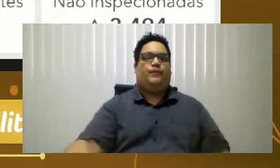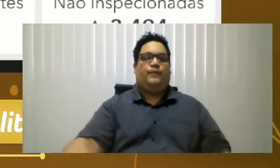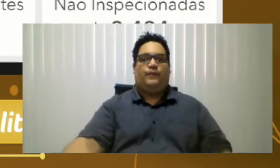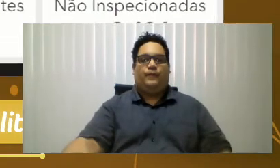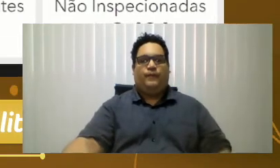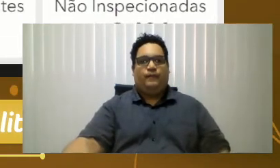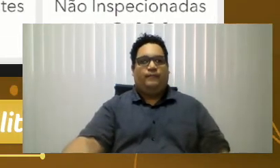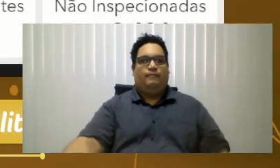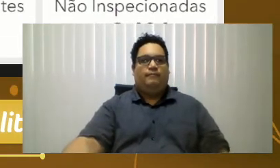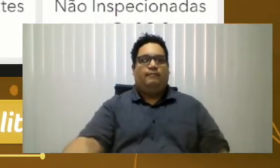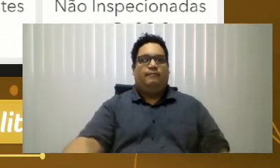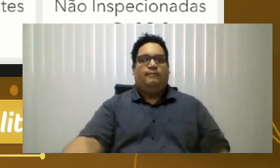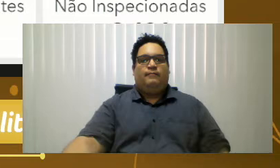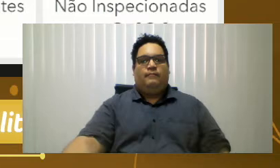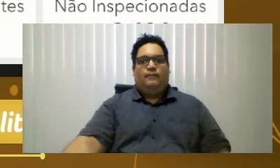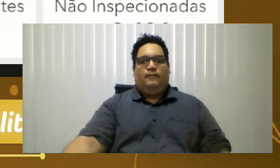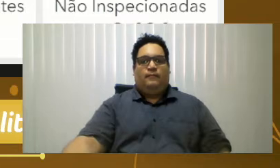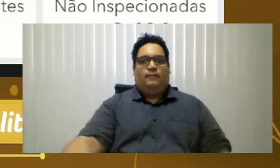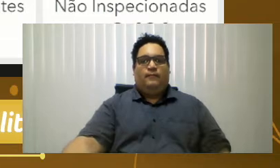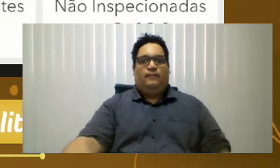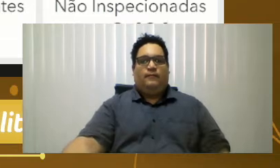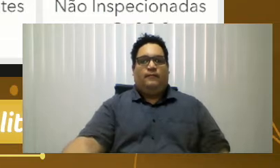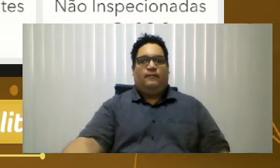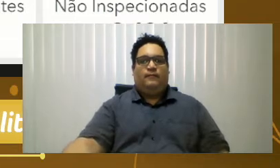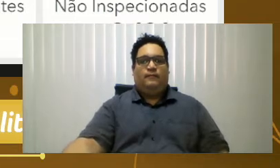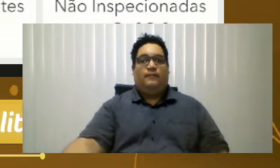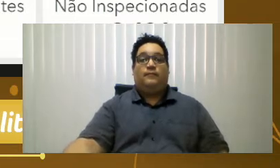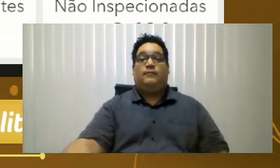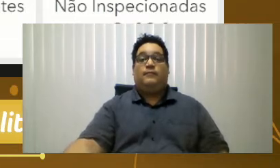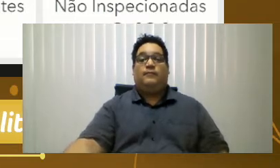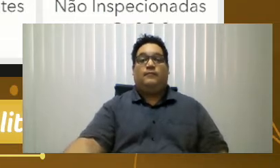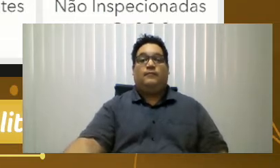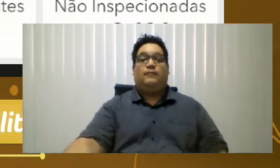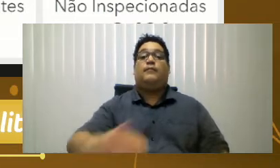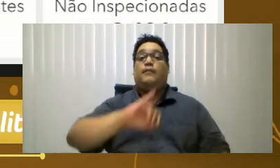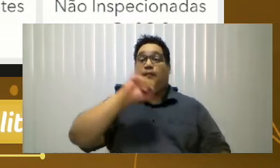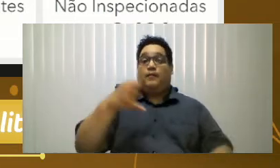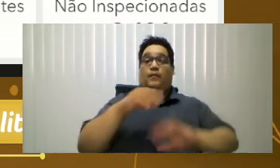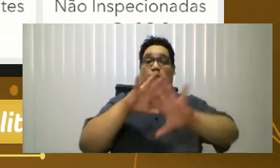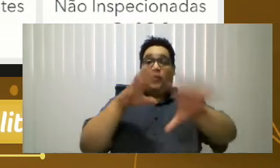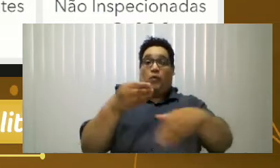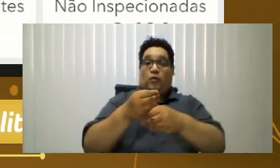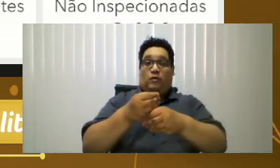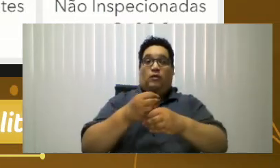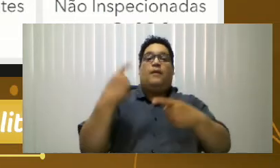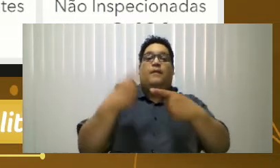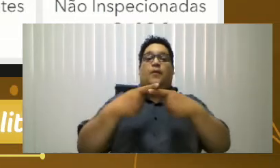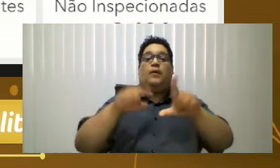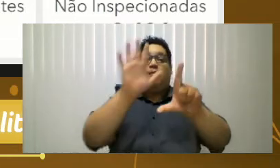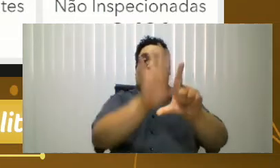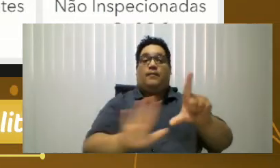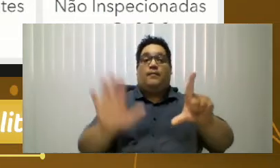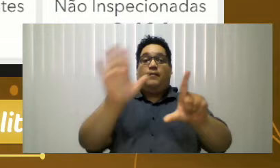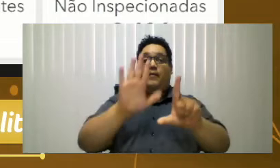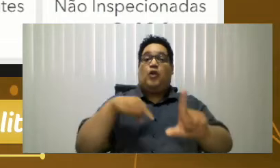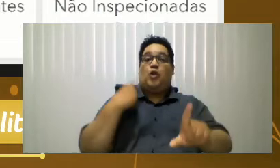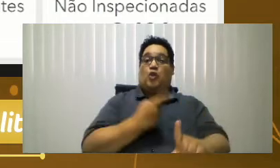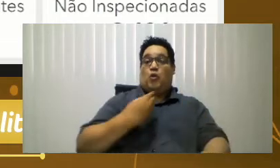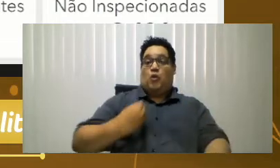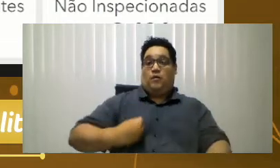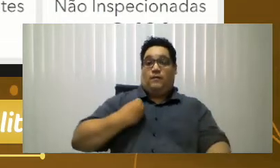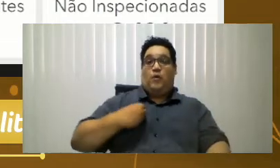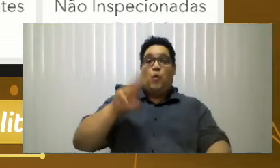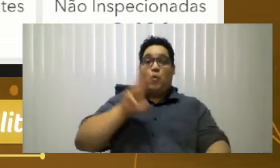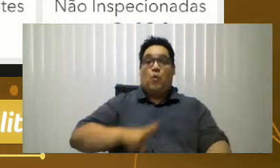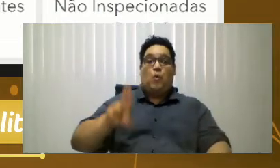É importante frisar aqui que tudo isso é possível. A plataforma que a gente usa é a da Esri, né?